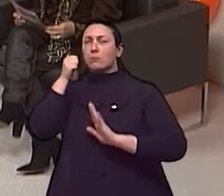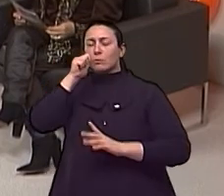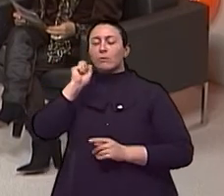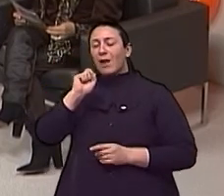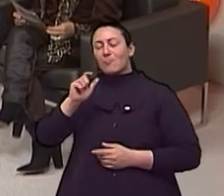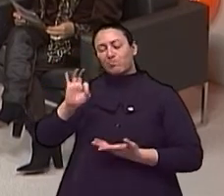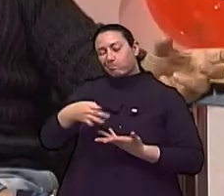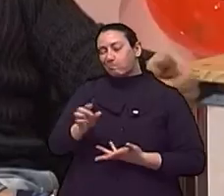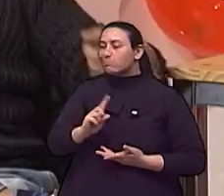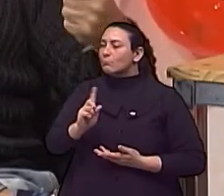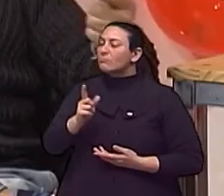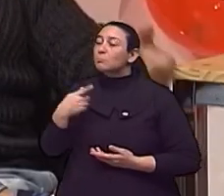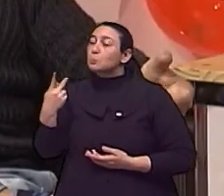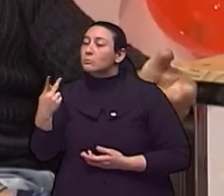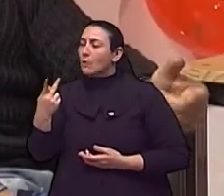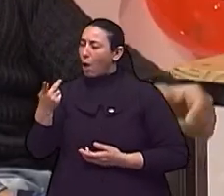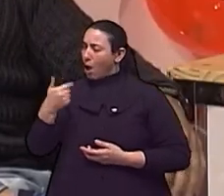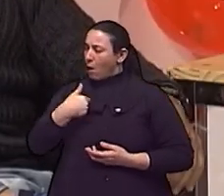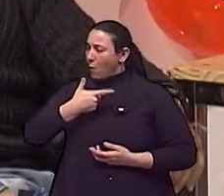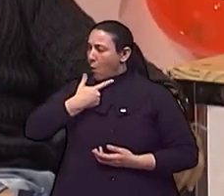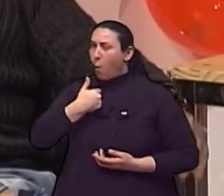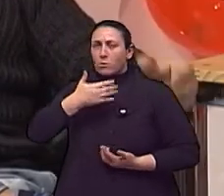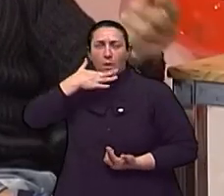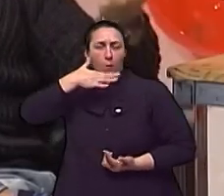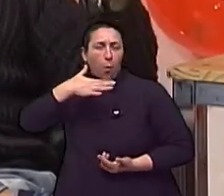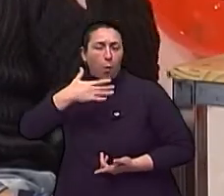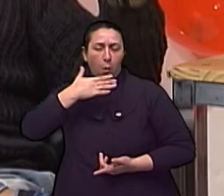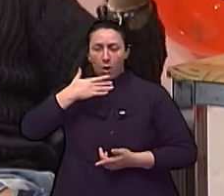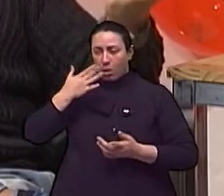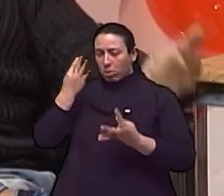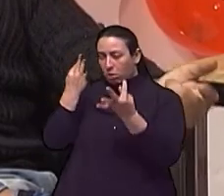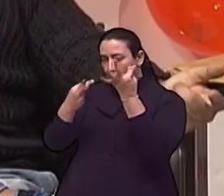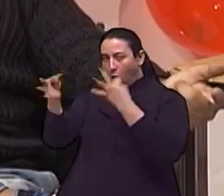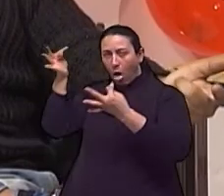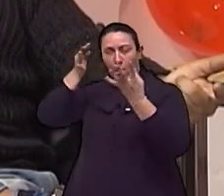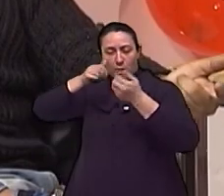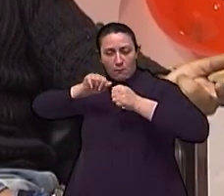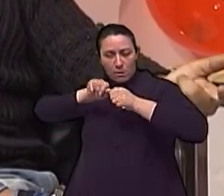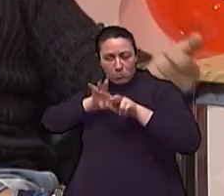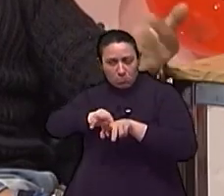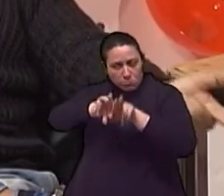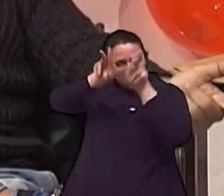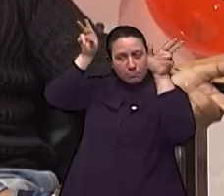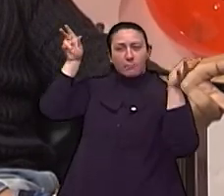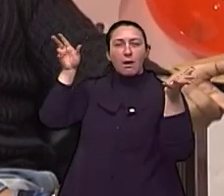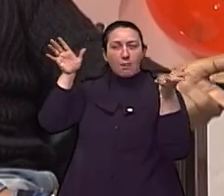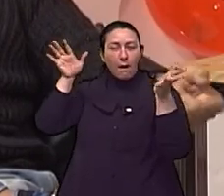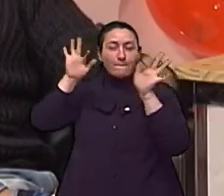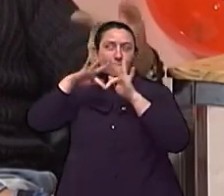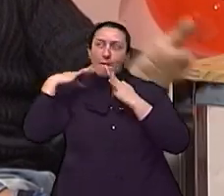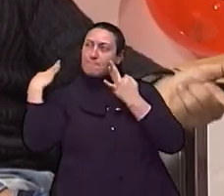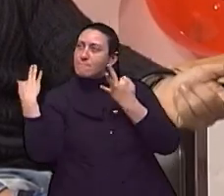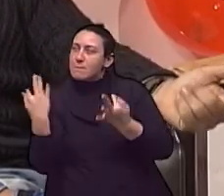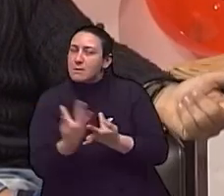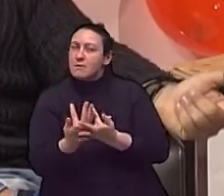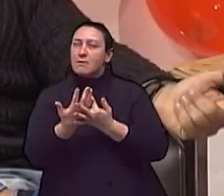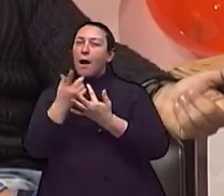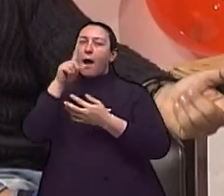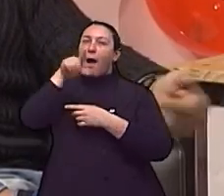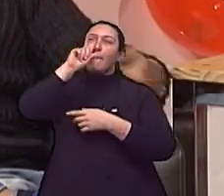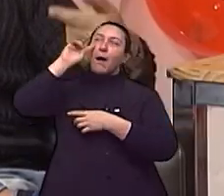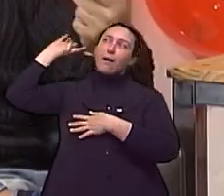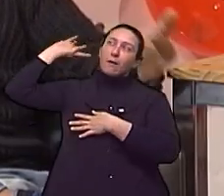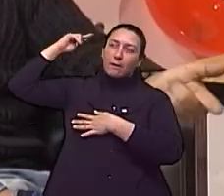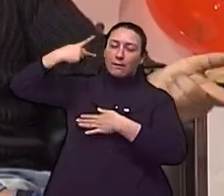na sua escolha da cor da técnica na de dessa coisa da família na da herança